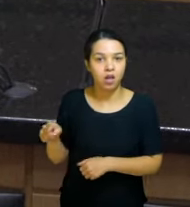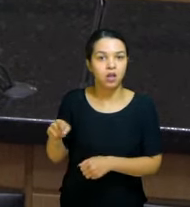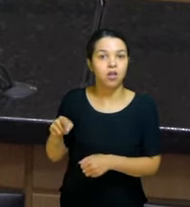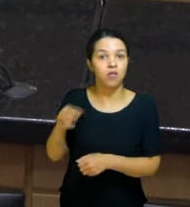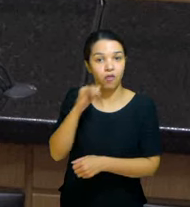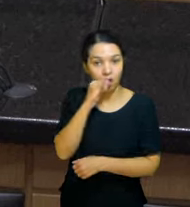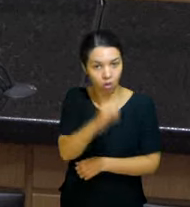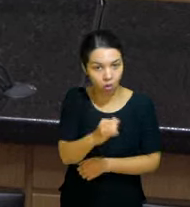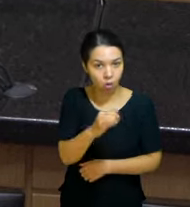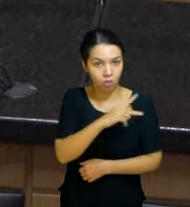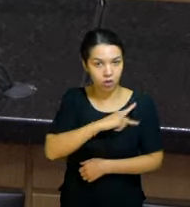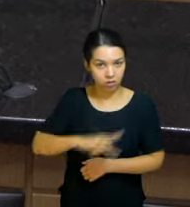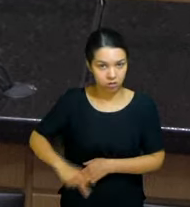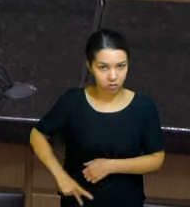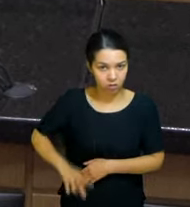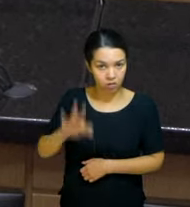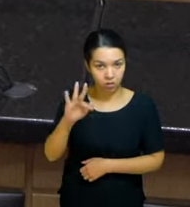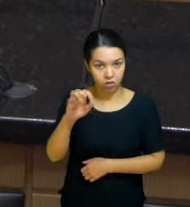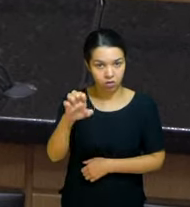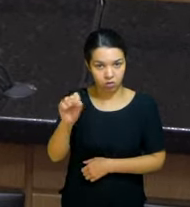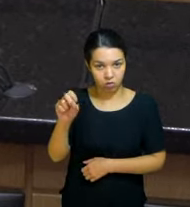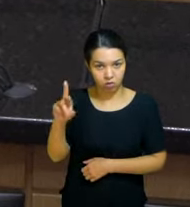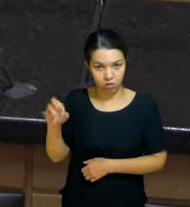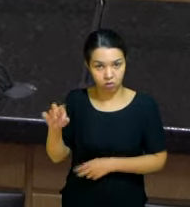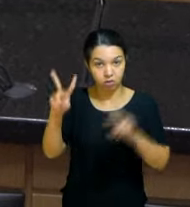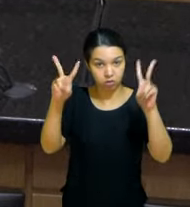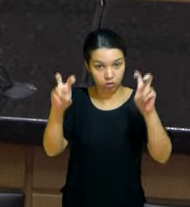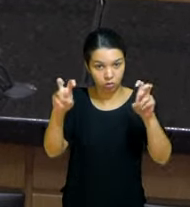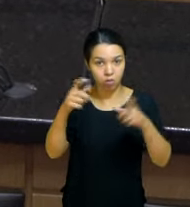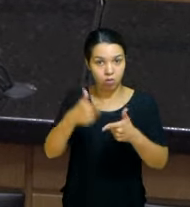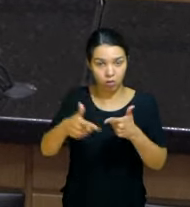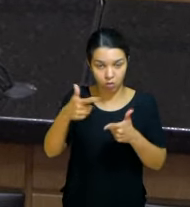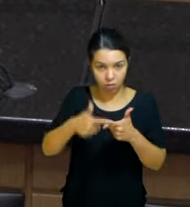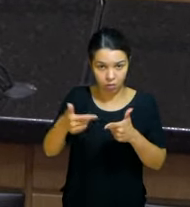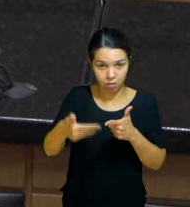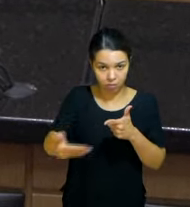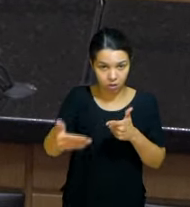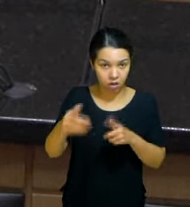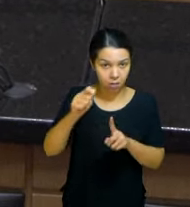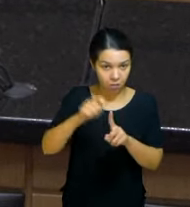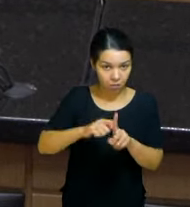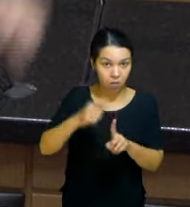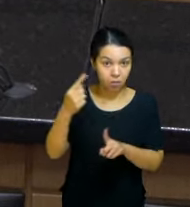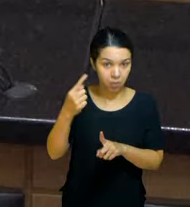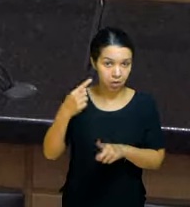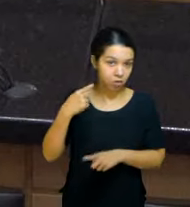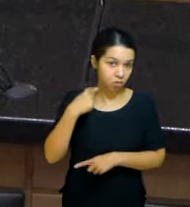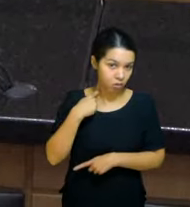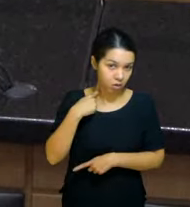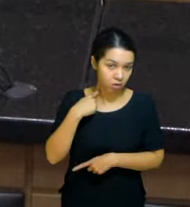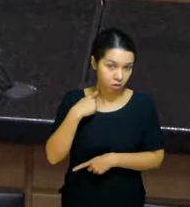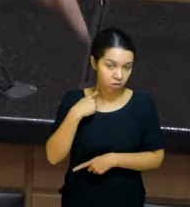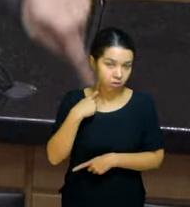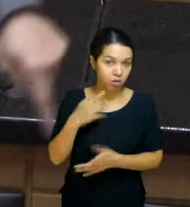da FESPORTE a respeito do problema que teria no Parajask. 1º de maio. Isso aconteceu e alguns